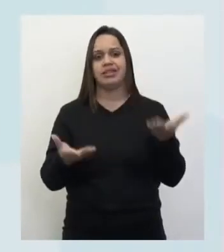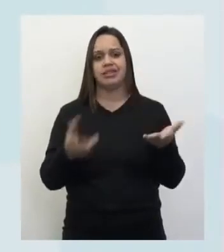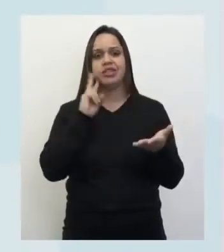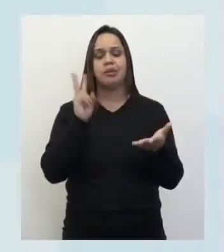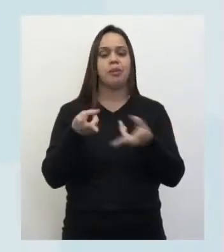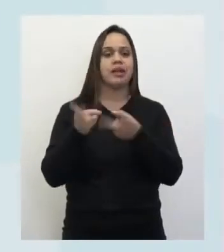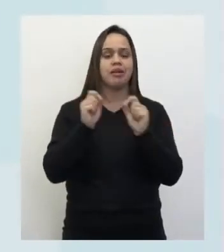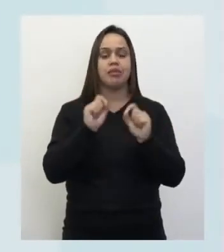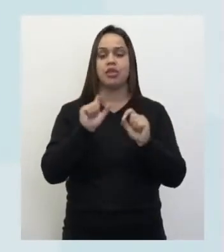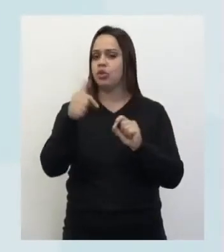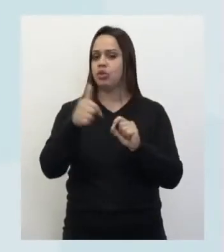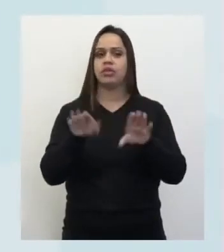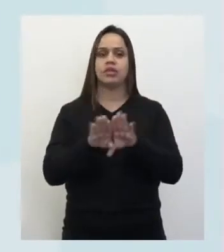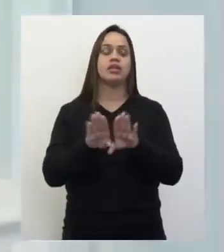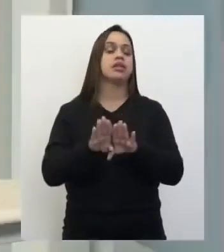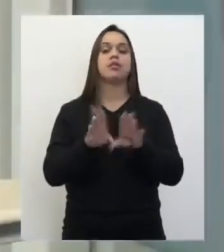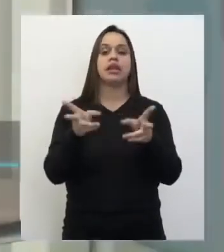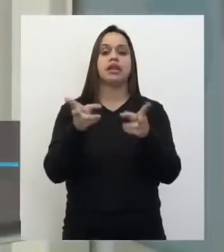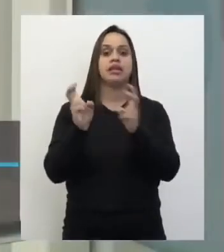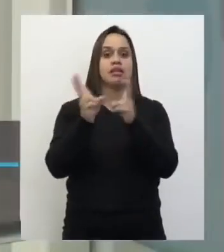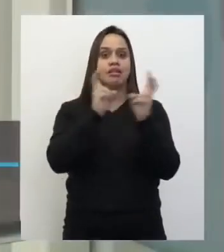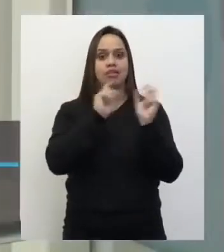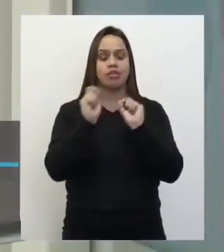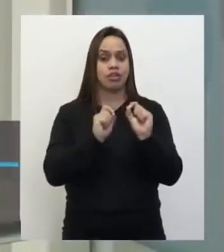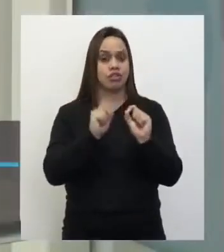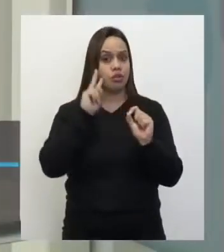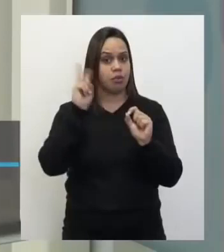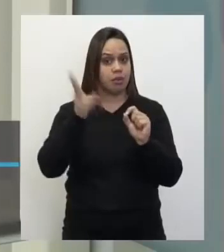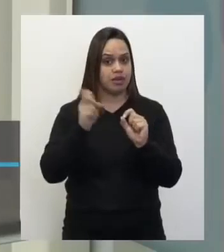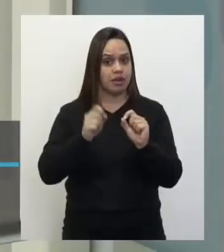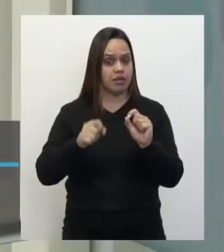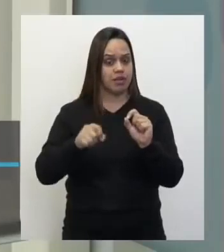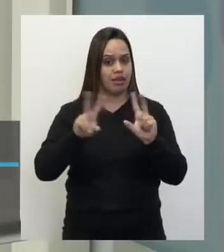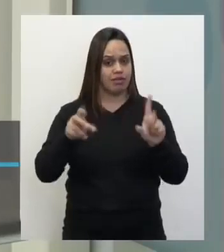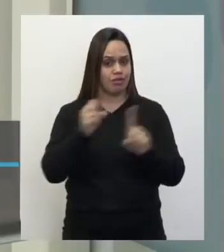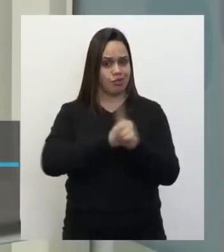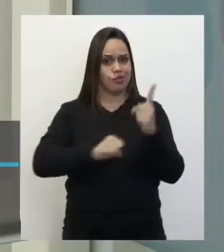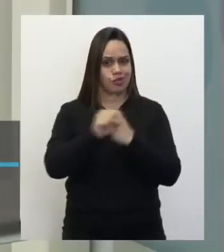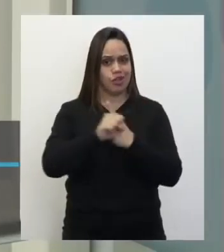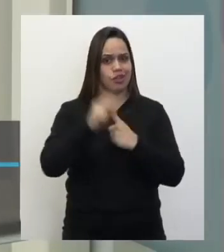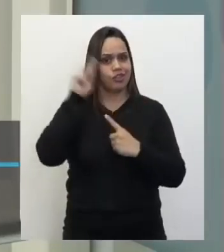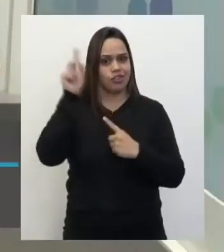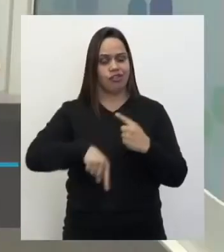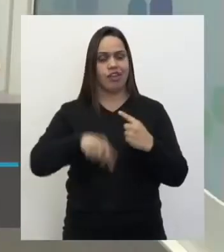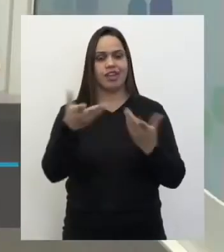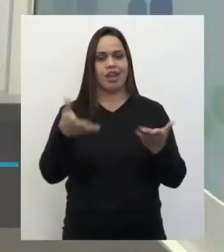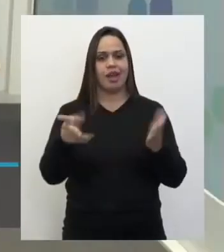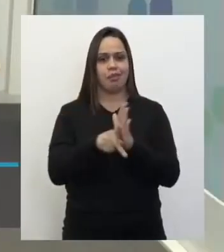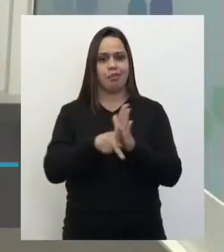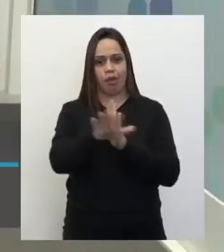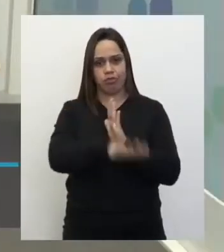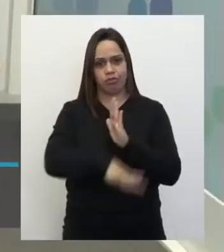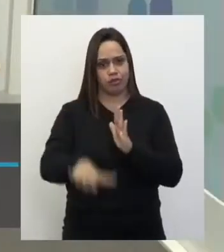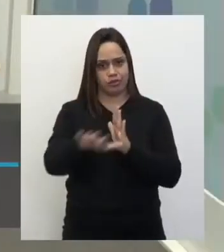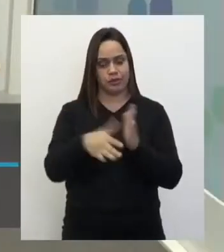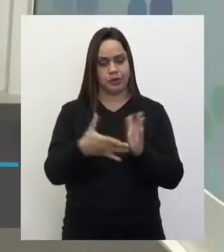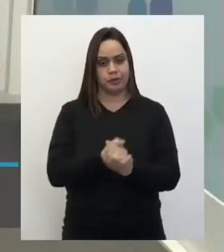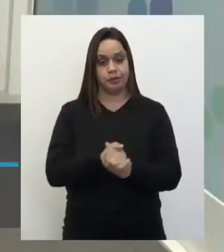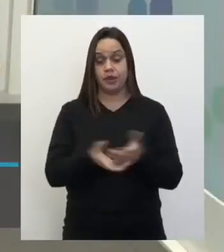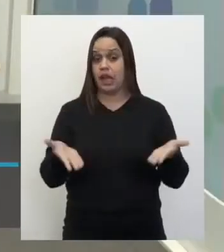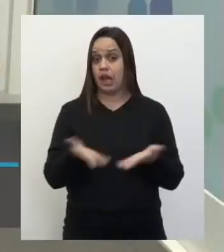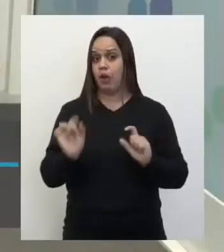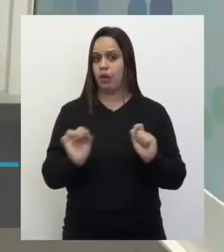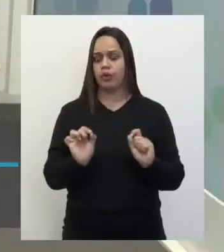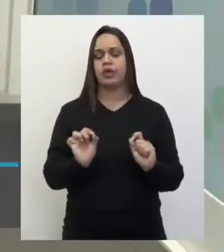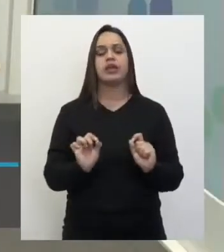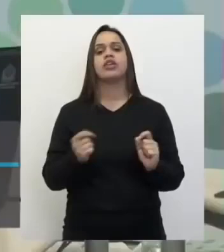questões sociais estão ligadas a este espaço. Não é isso, professora? Exatamente. E nós vamos agora para uma atividade,